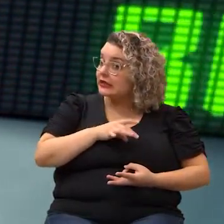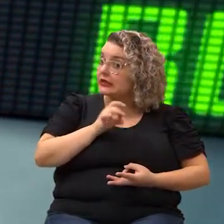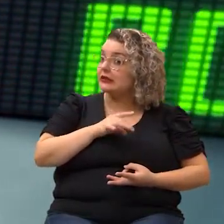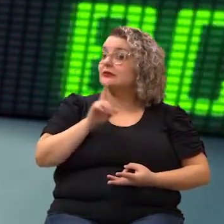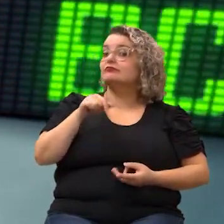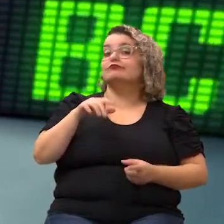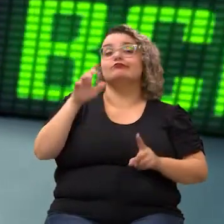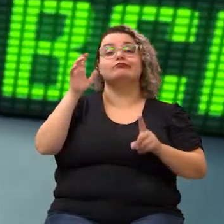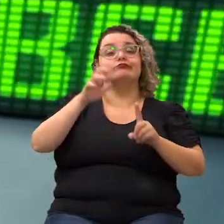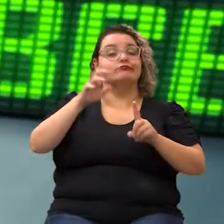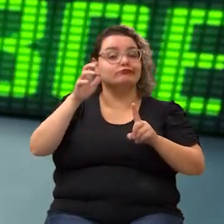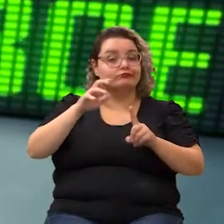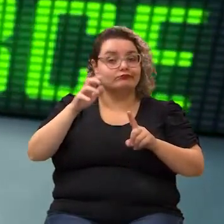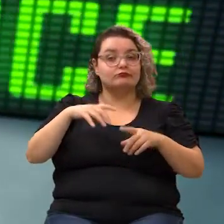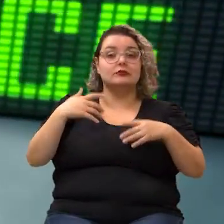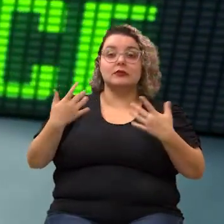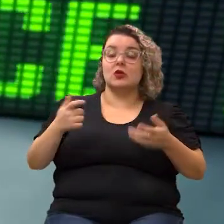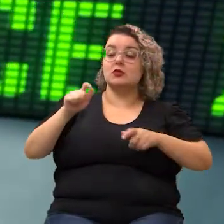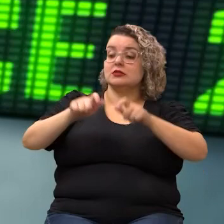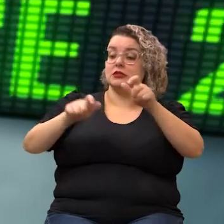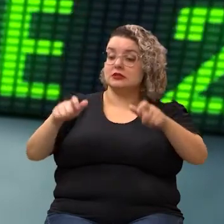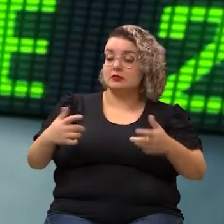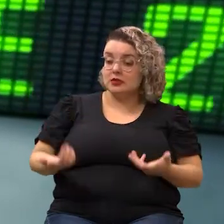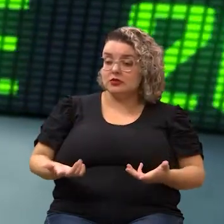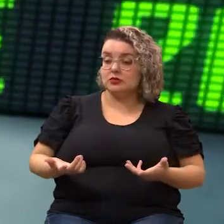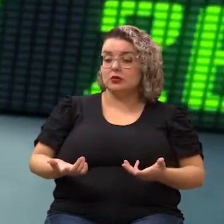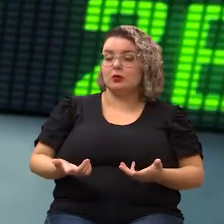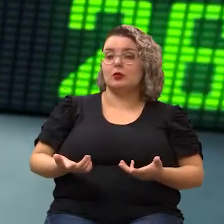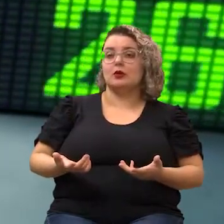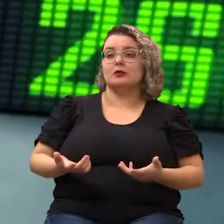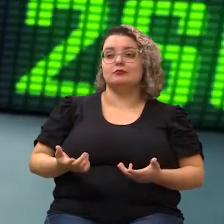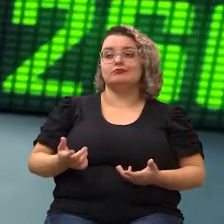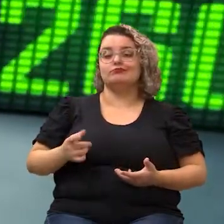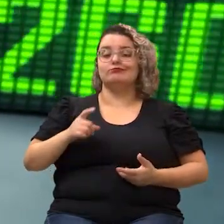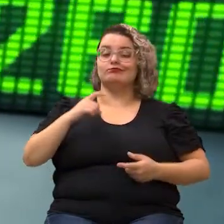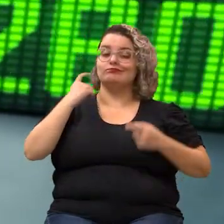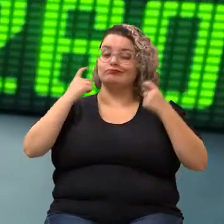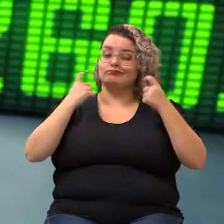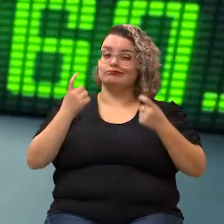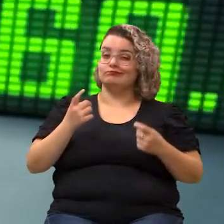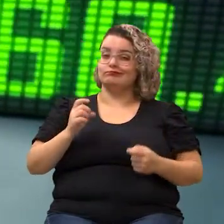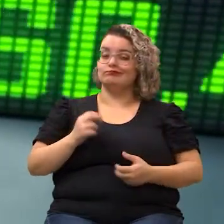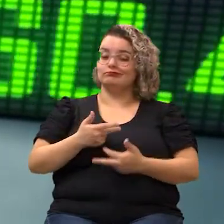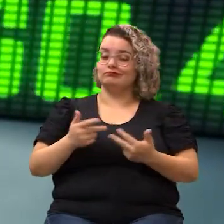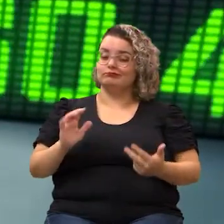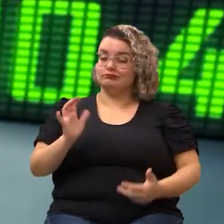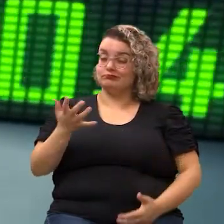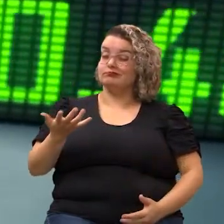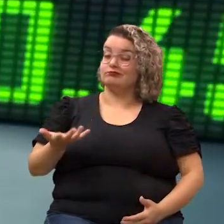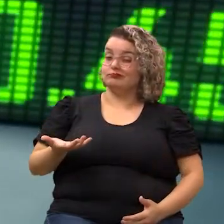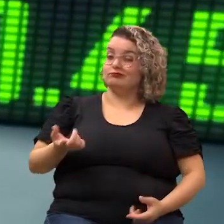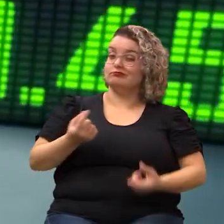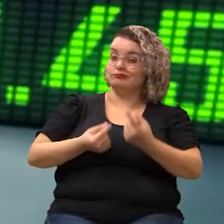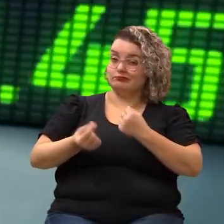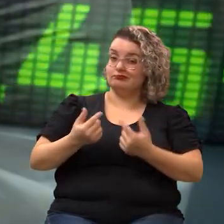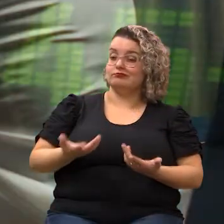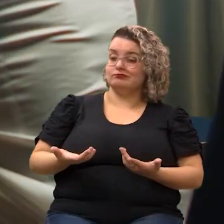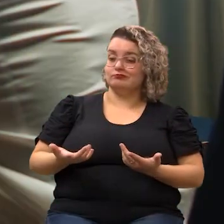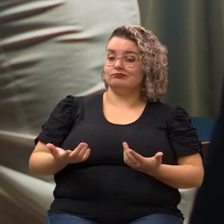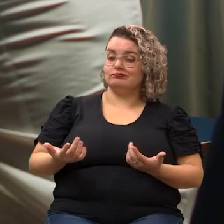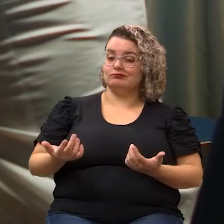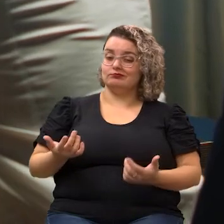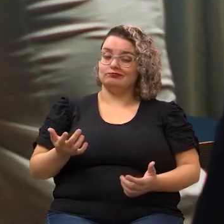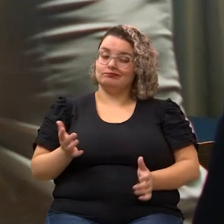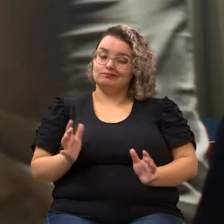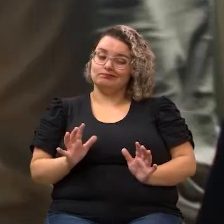grande influenciador. Então, se as pessoas estão receosas que algo possa acontecer na economia, elas